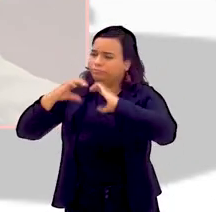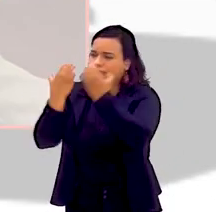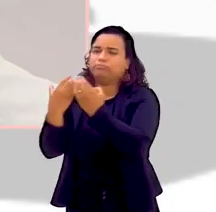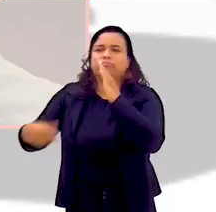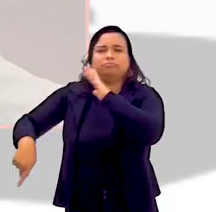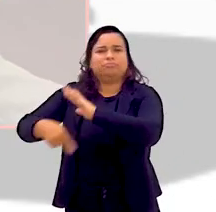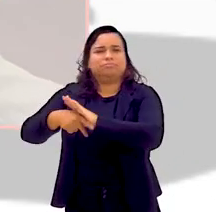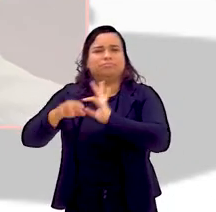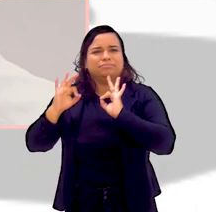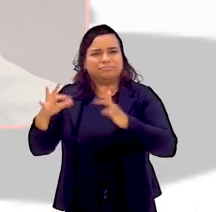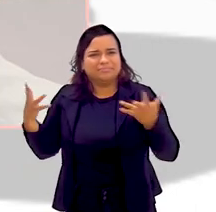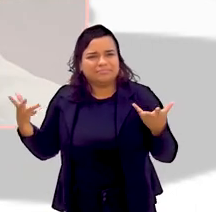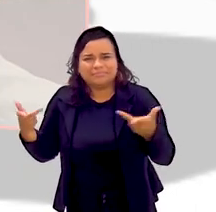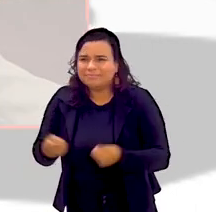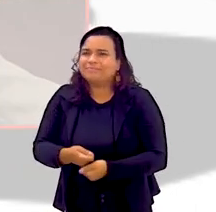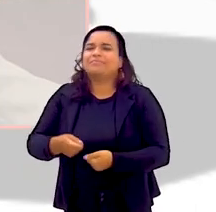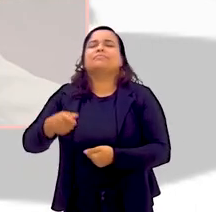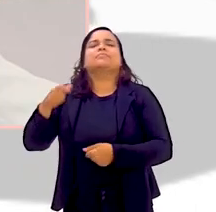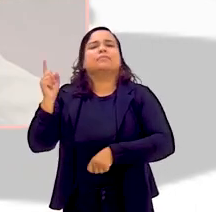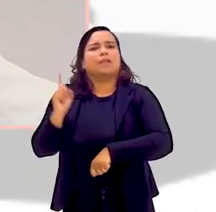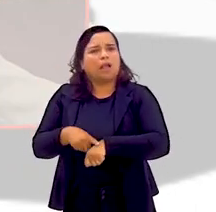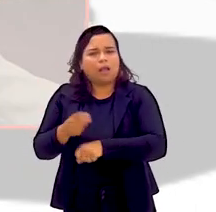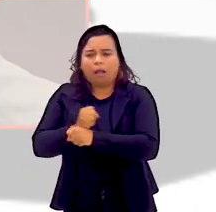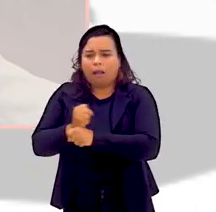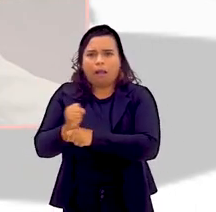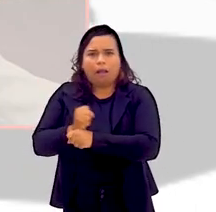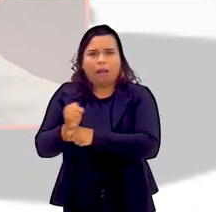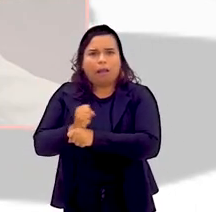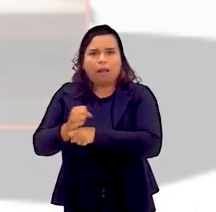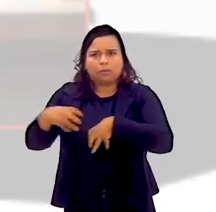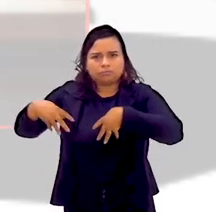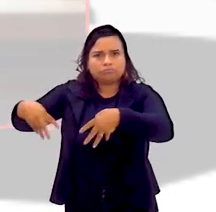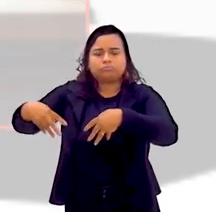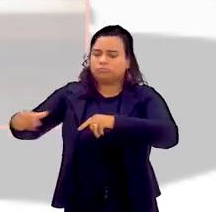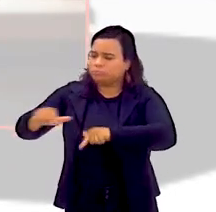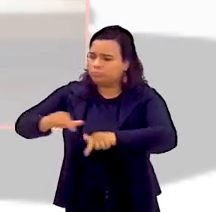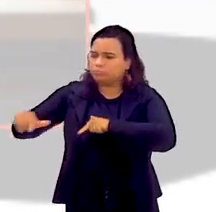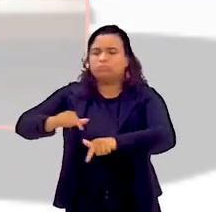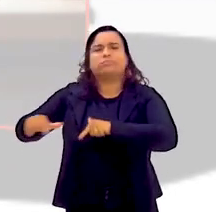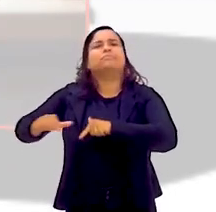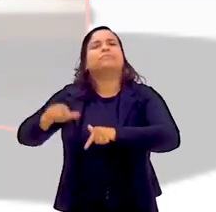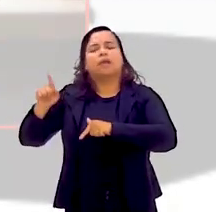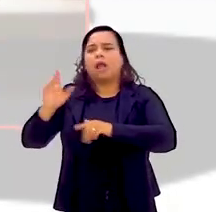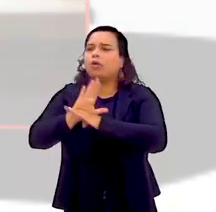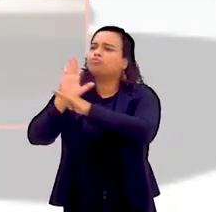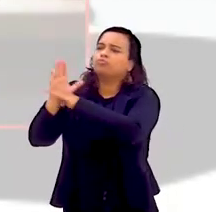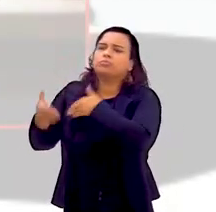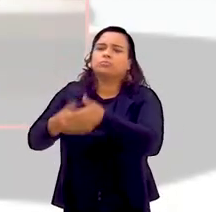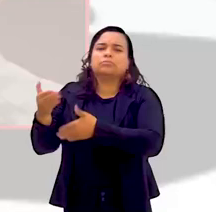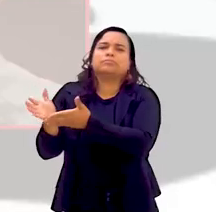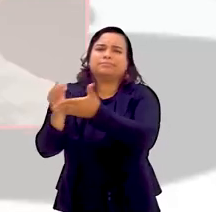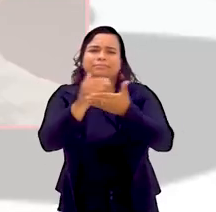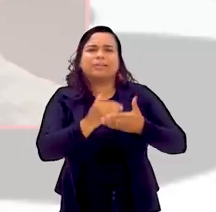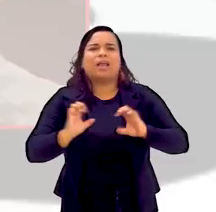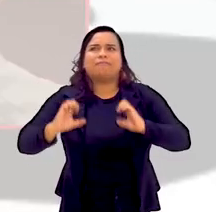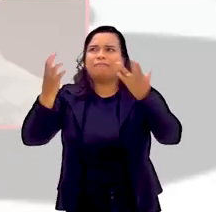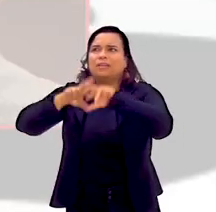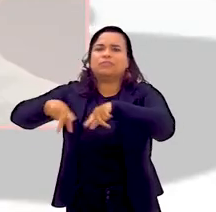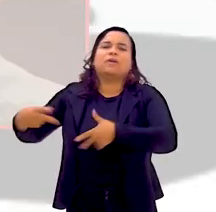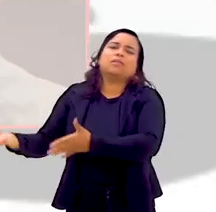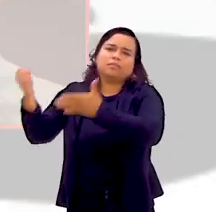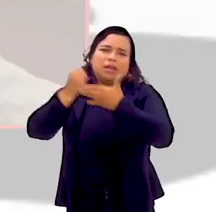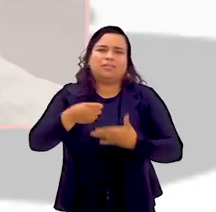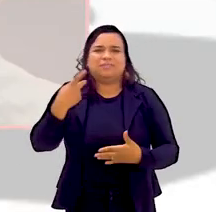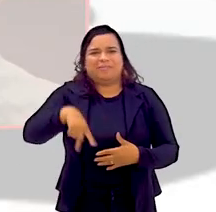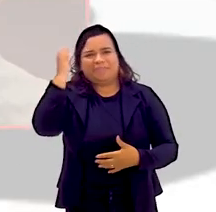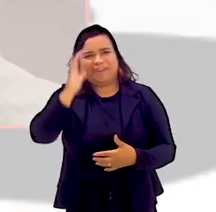congressos, que está há bastante anos, bastante tempo à frente da ABEOC, e com certeza ajuda muito nesse processo da captação de eventos no Brasil,